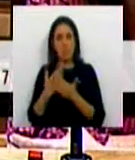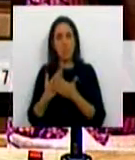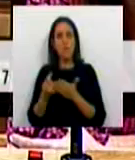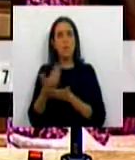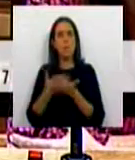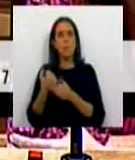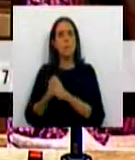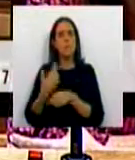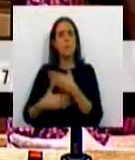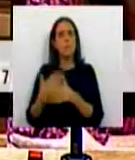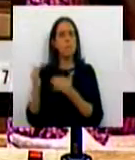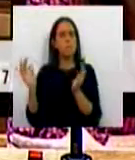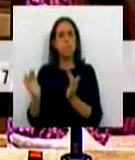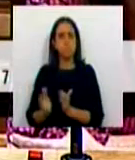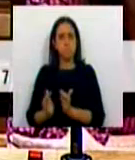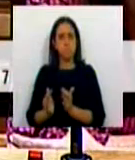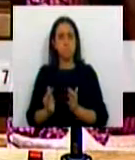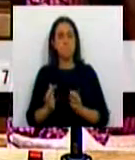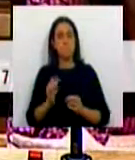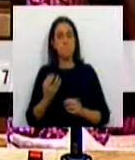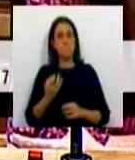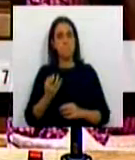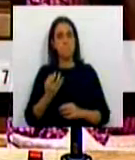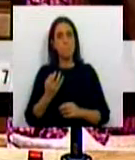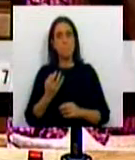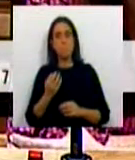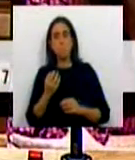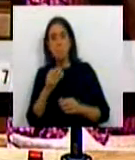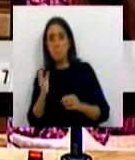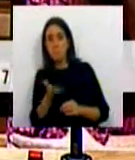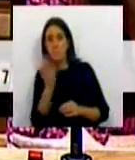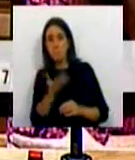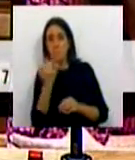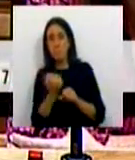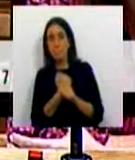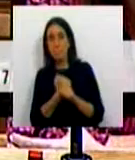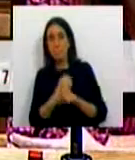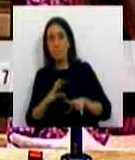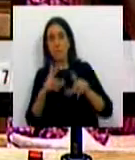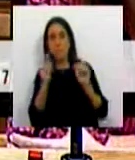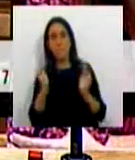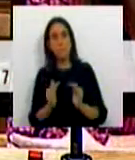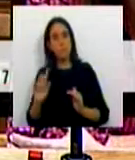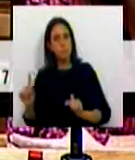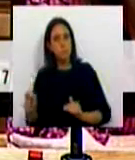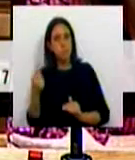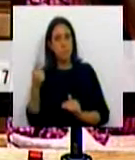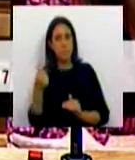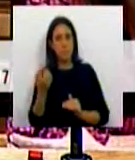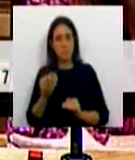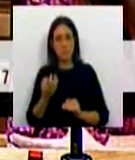atividade económica. O produto potencial estimado cresceria menos, uma diferença que poderia ser